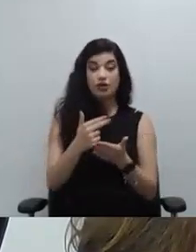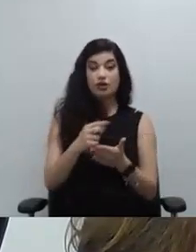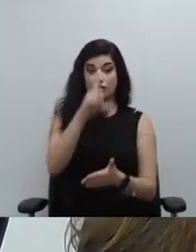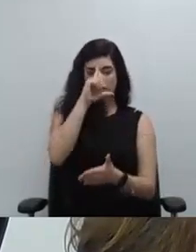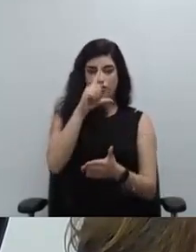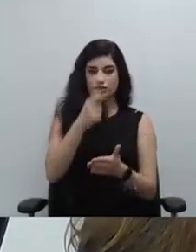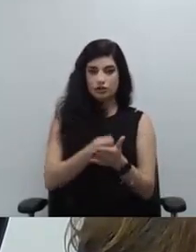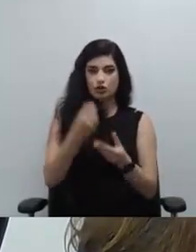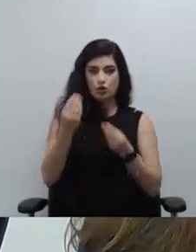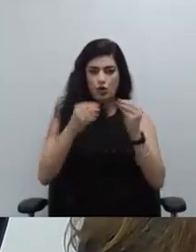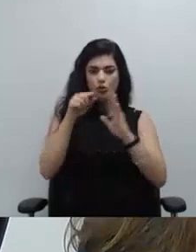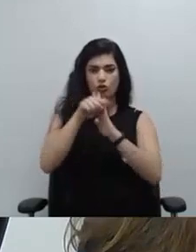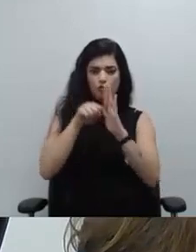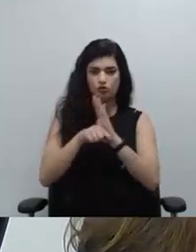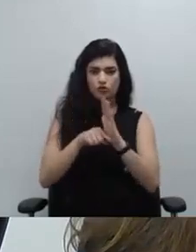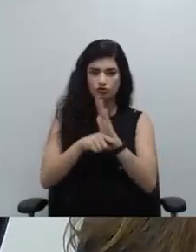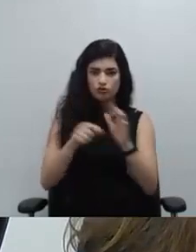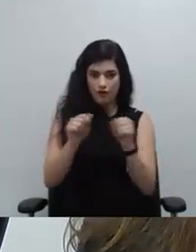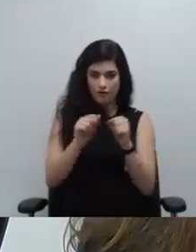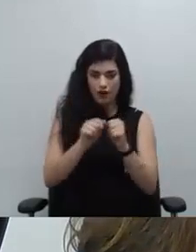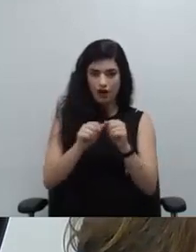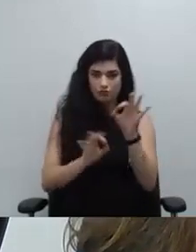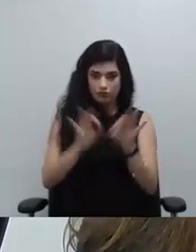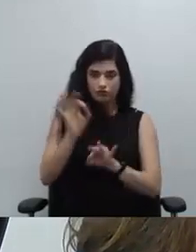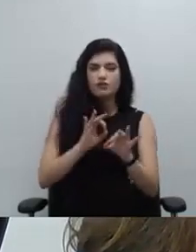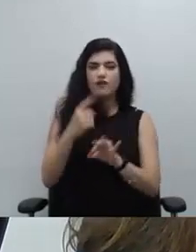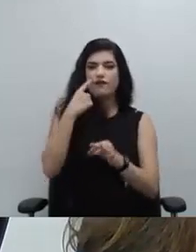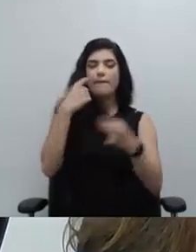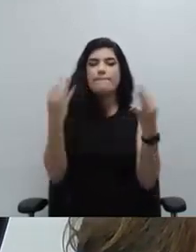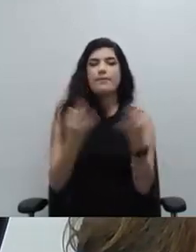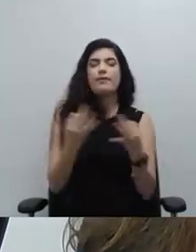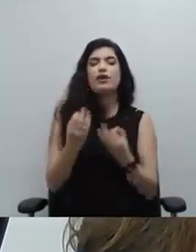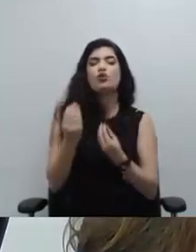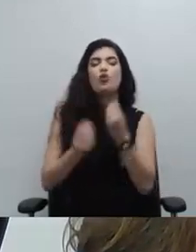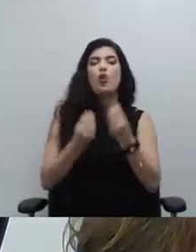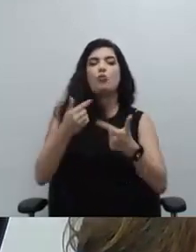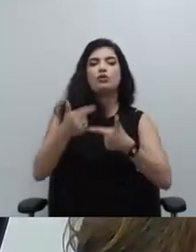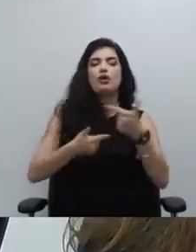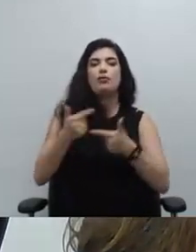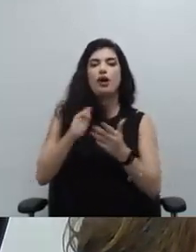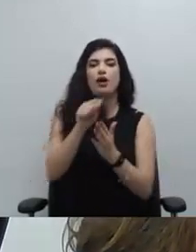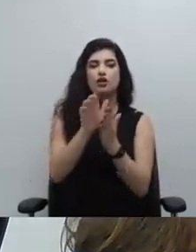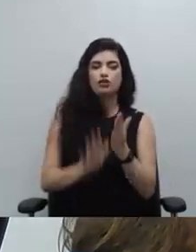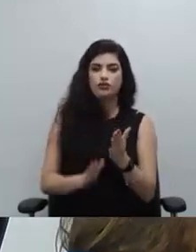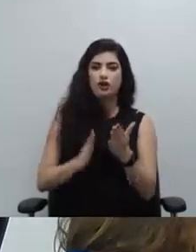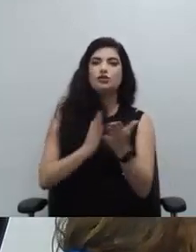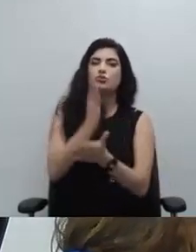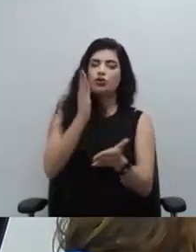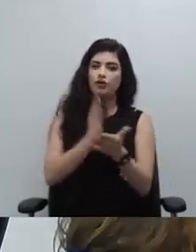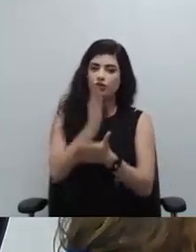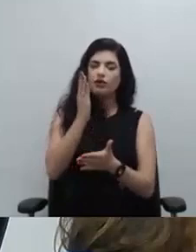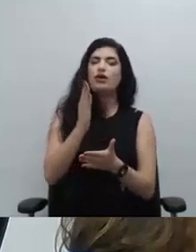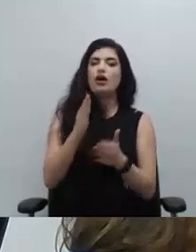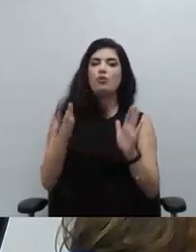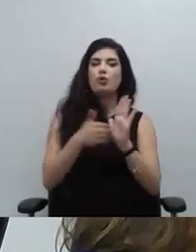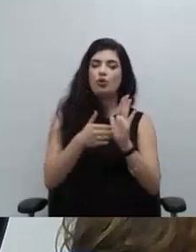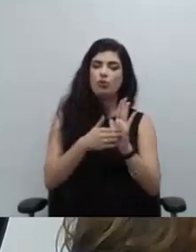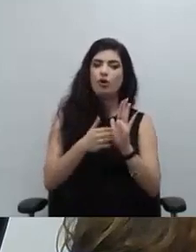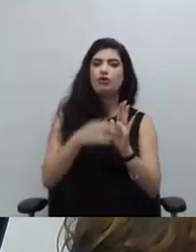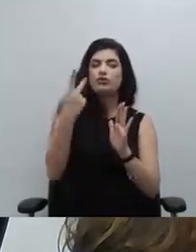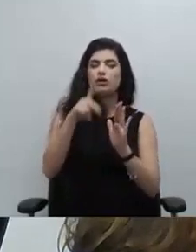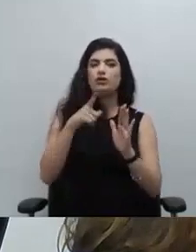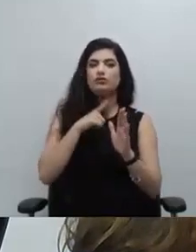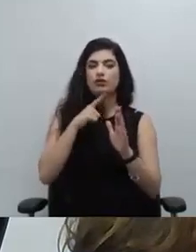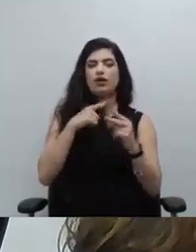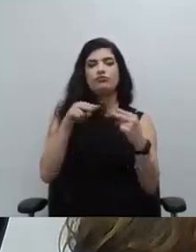partir de consulta realizada visaram apenas o aperfeiçoamento das atividades a serem promovidas para alcançar as propostas aprovadas na